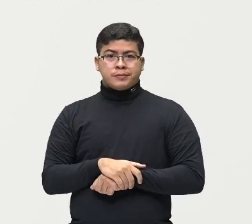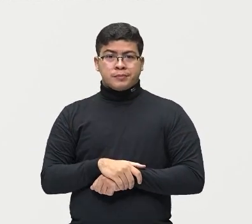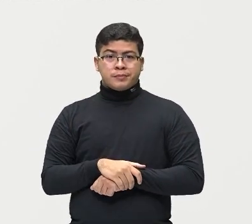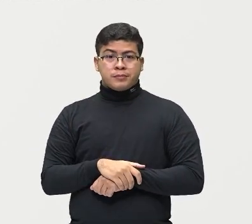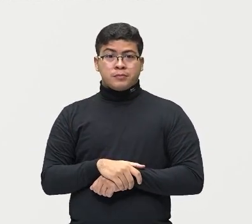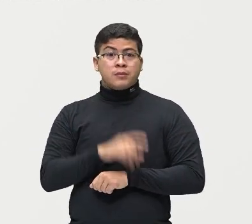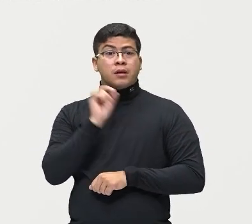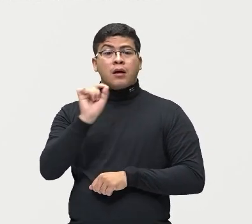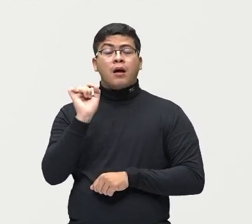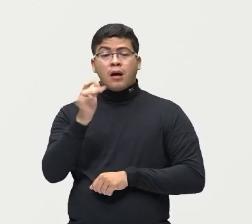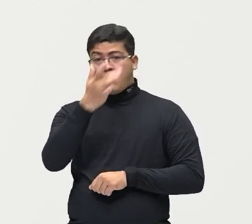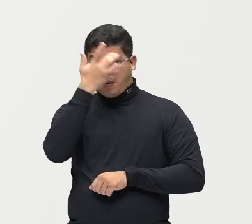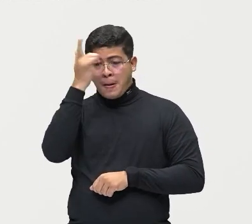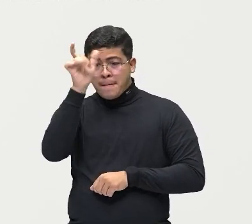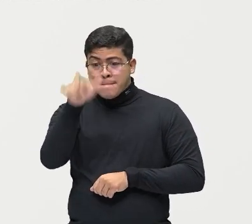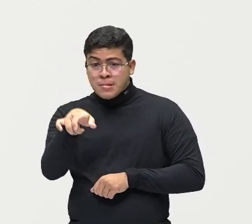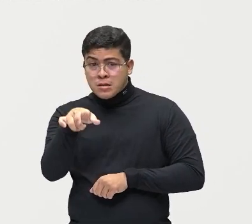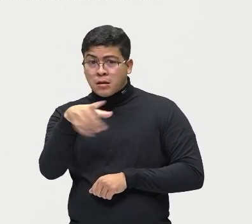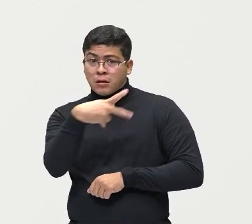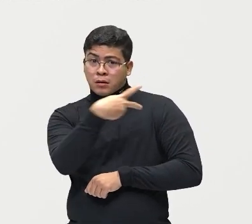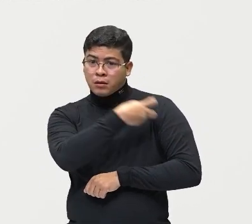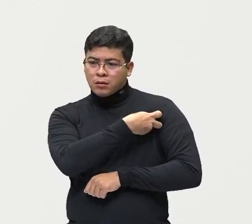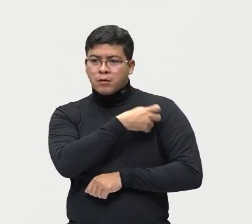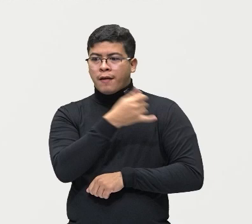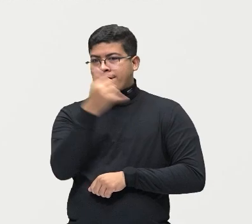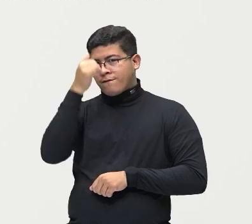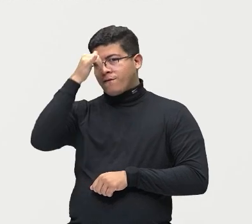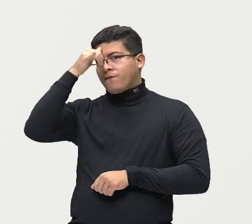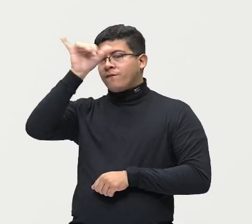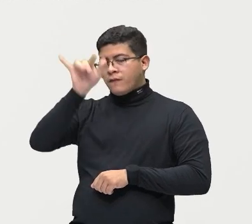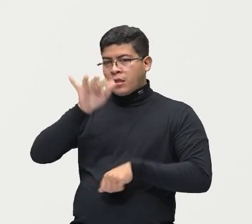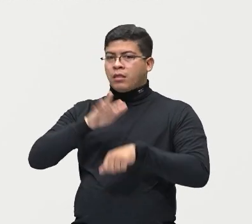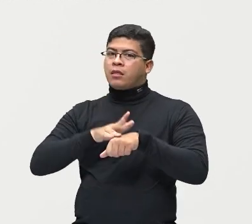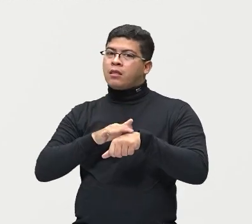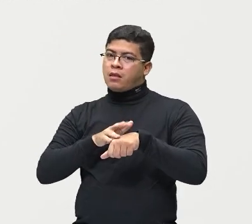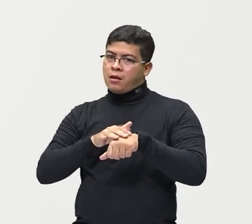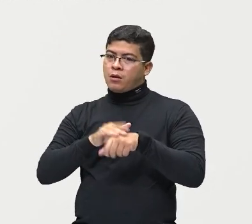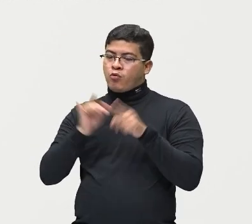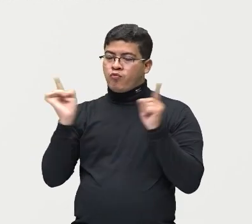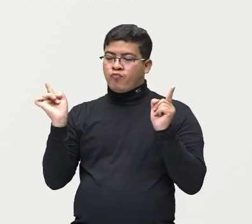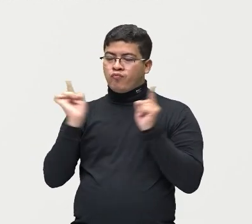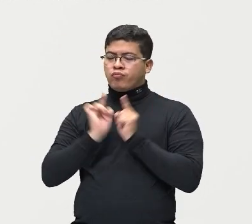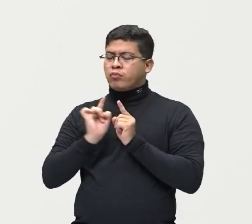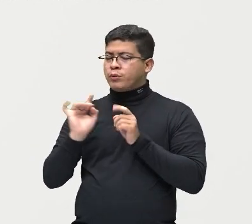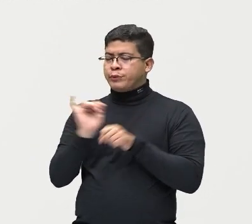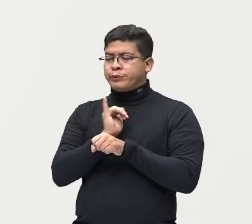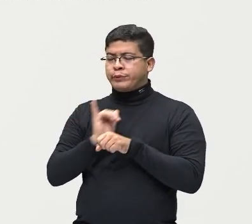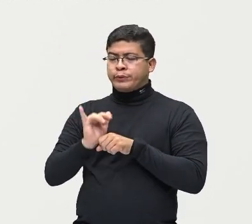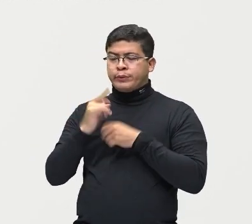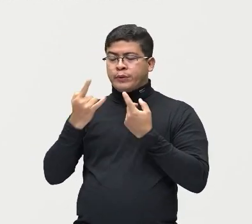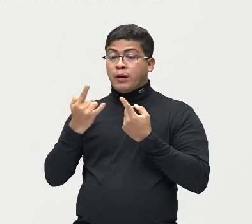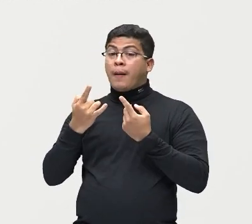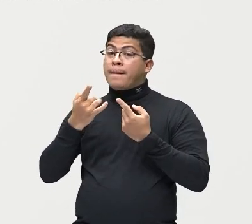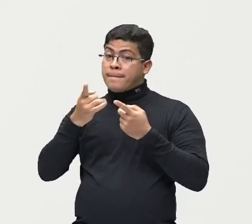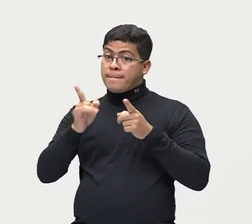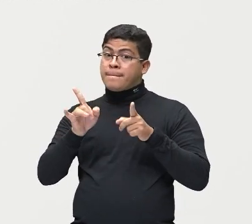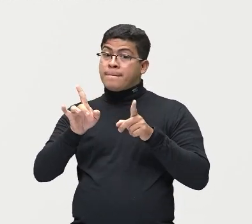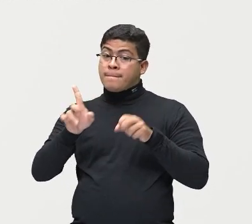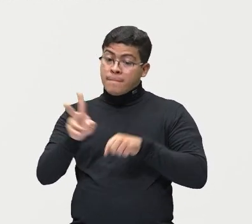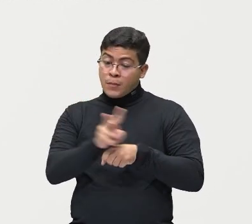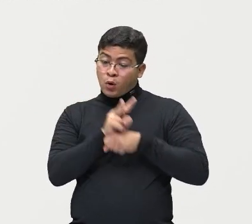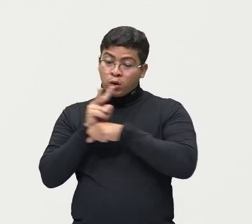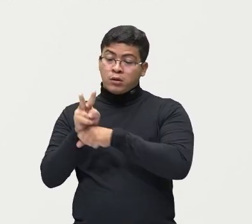se vacina diminui as chances de contrair a enfermidade e ainda protege seus amigos e